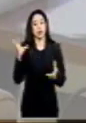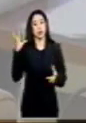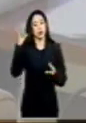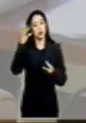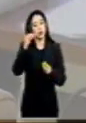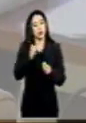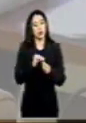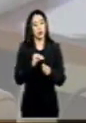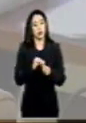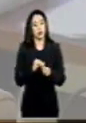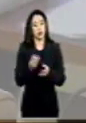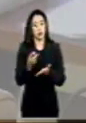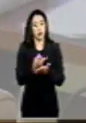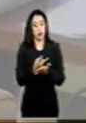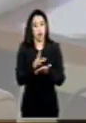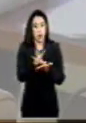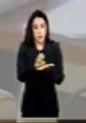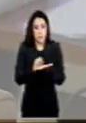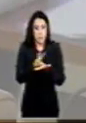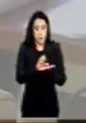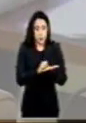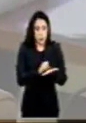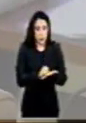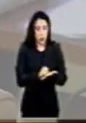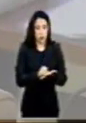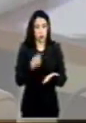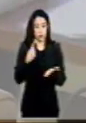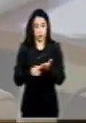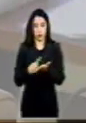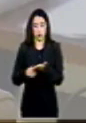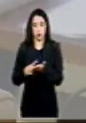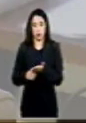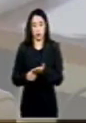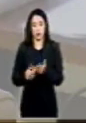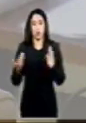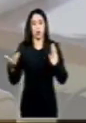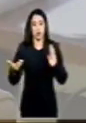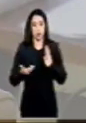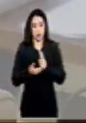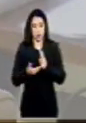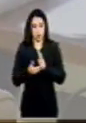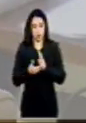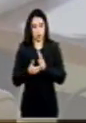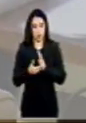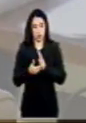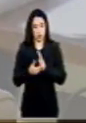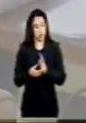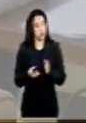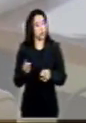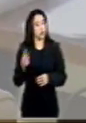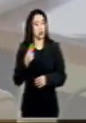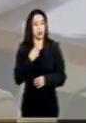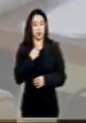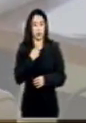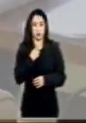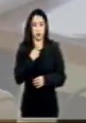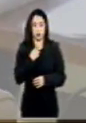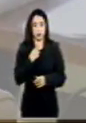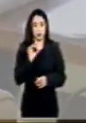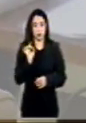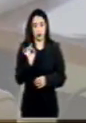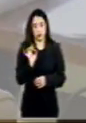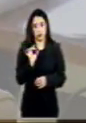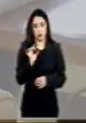de busca e apreensão a ser cumprida nas dependências da Casa Legislativa não configura por si só